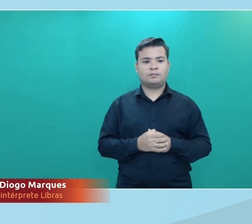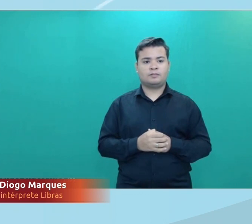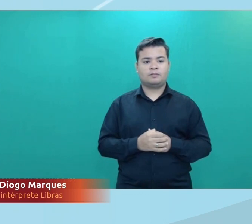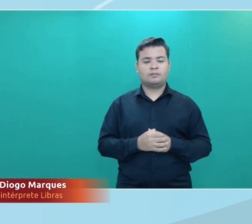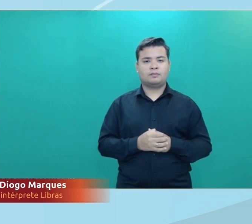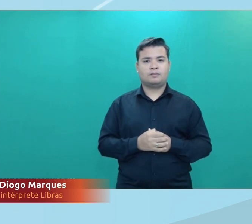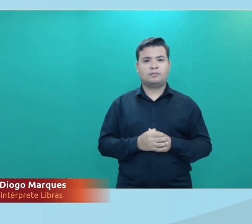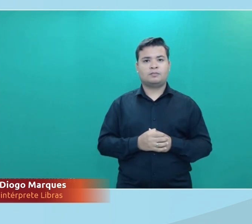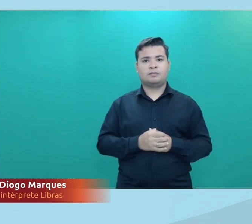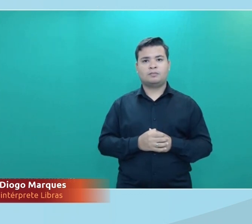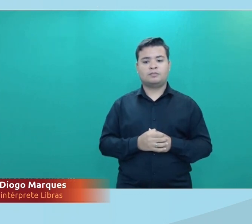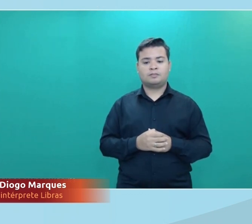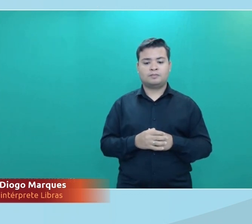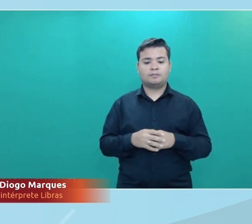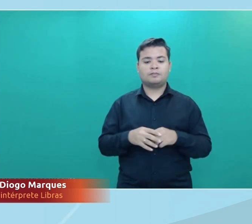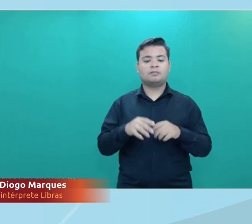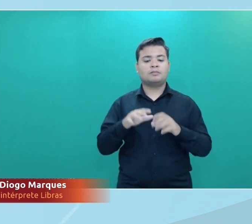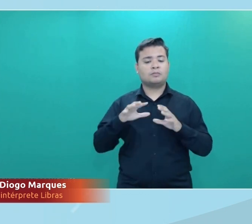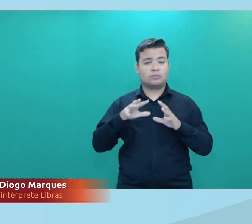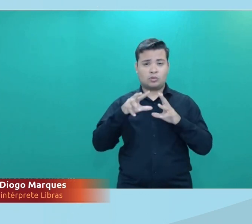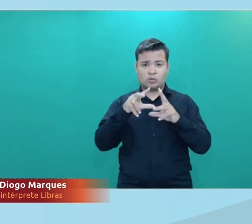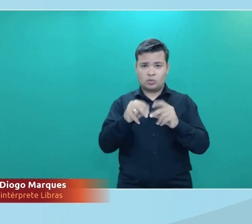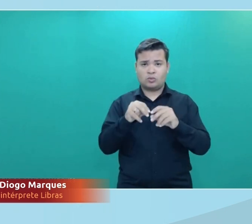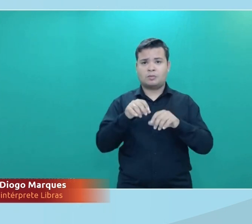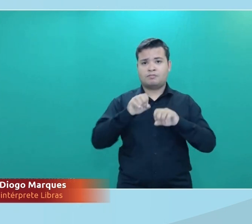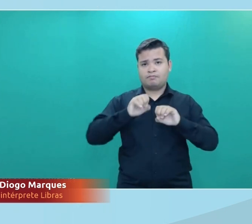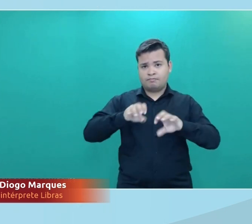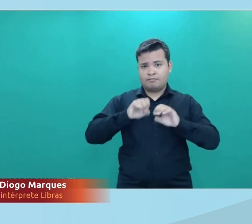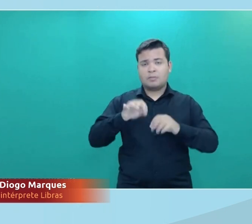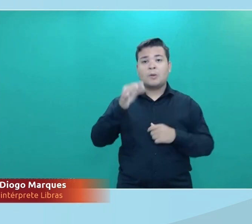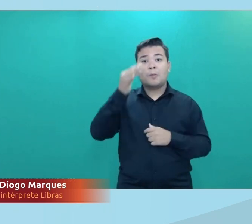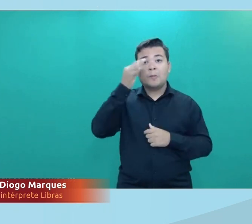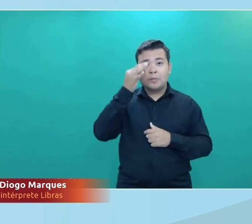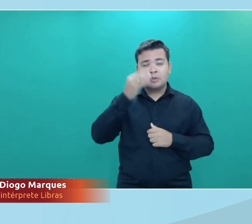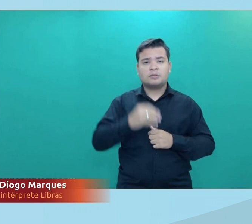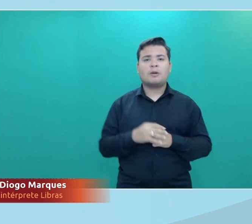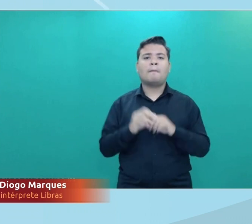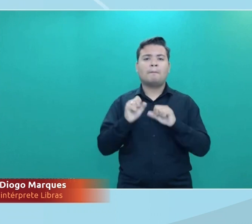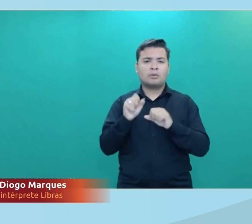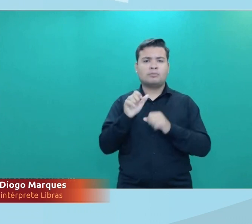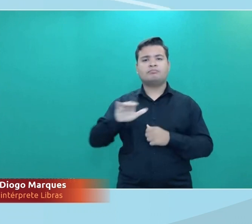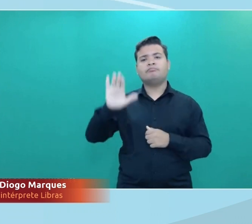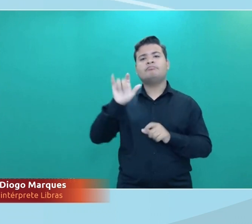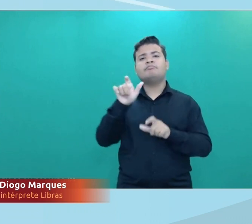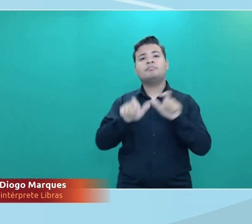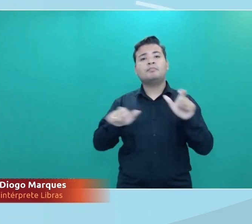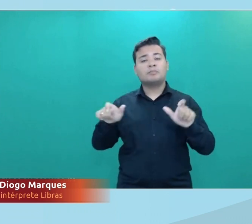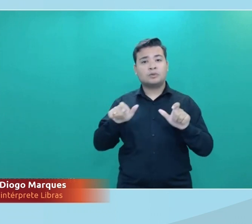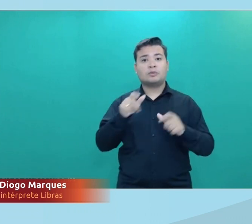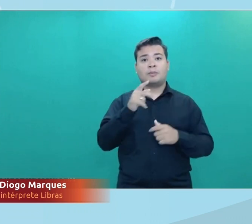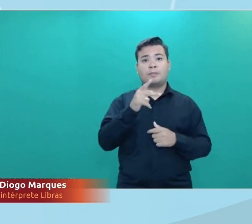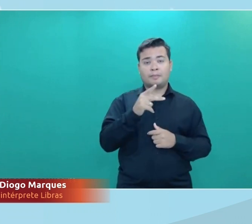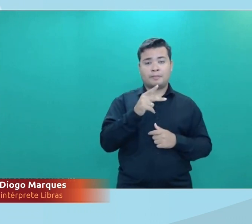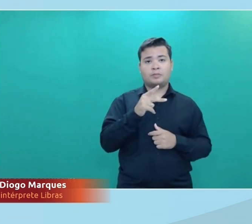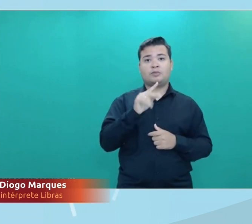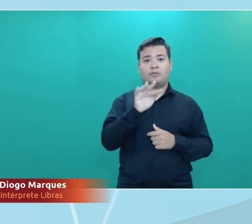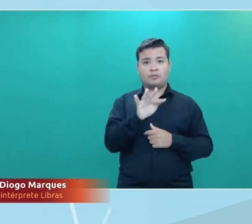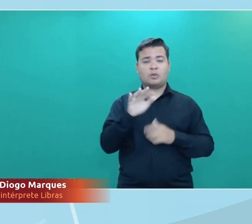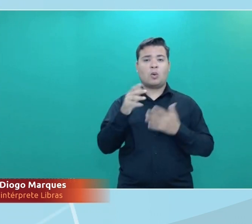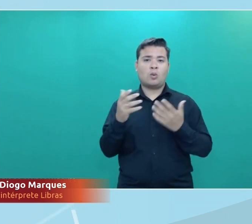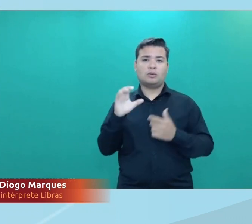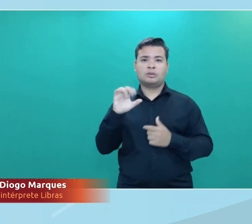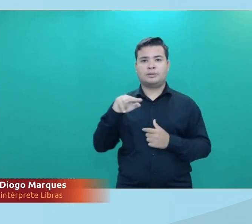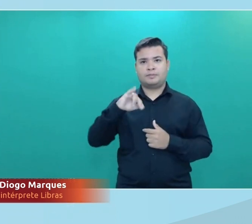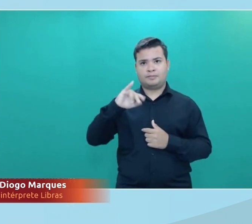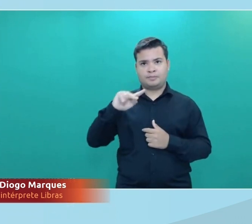e projetos, tudo de forma presencial. Podem se candidatar pessoas físicas ou jurídicas com